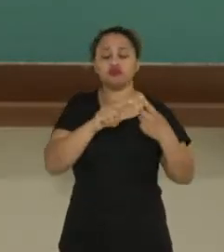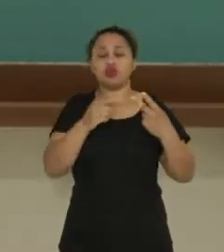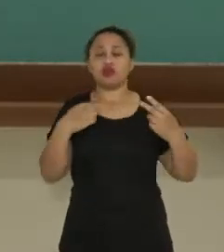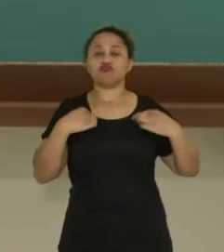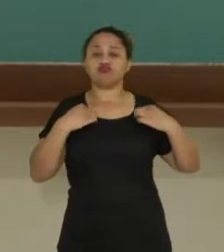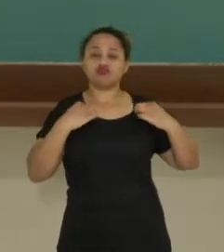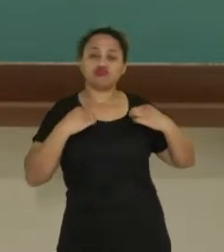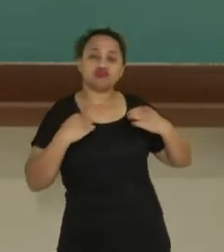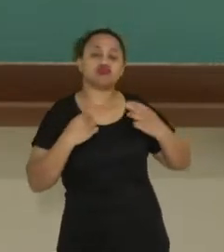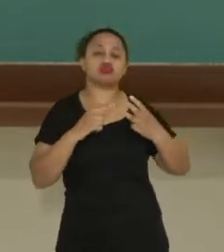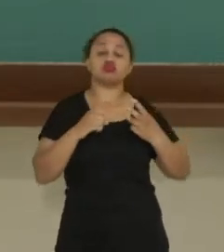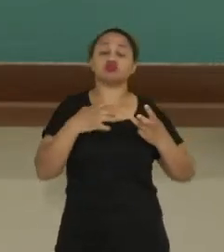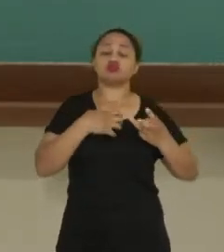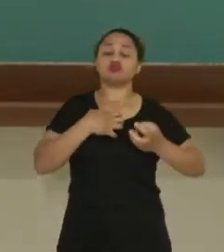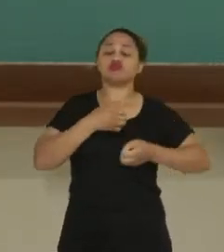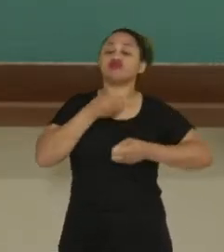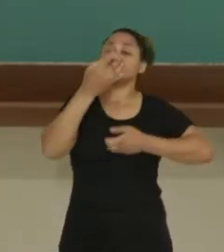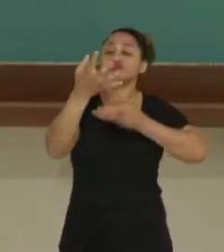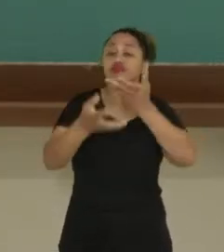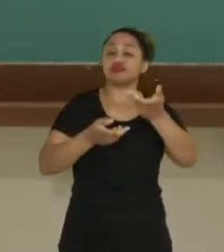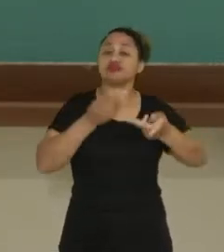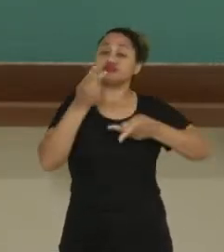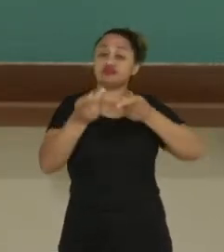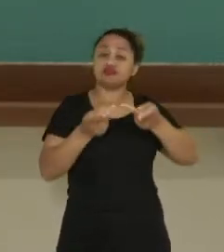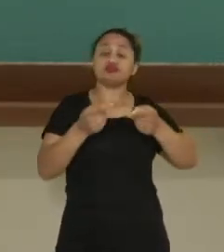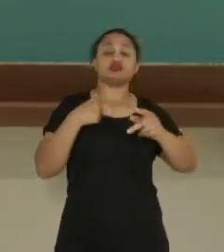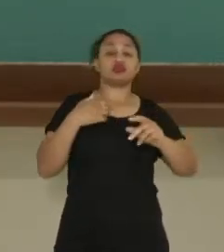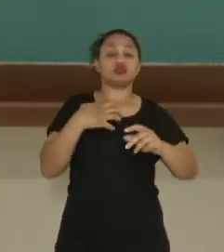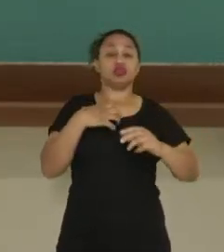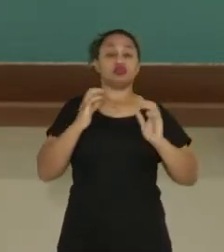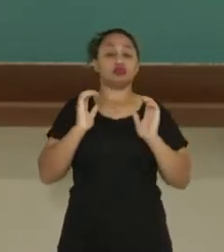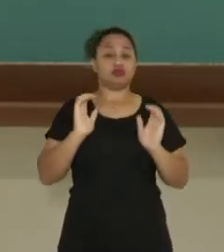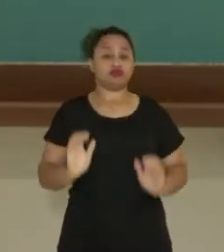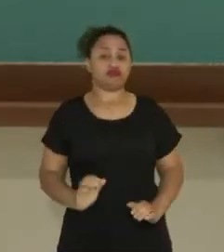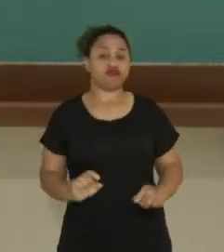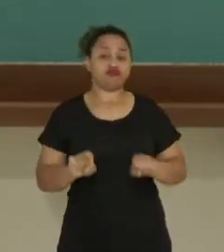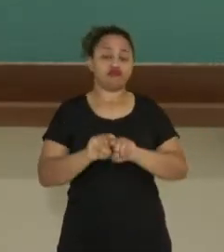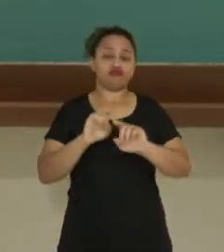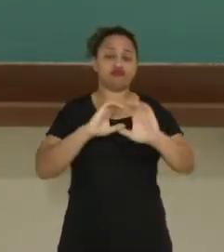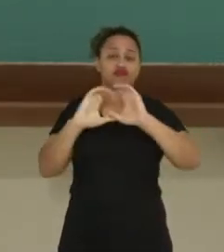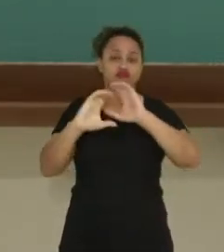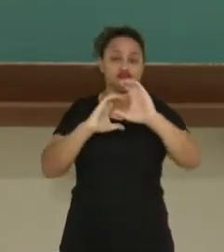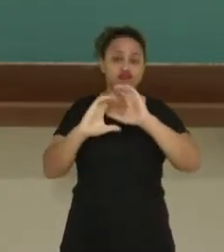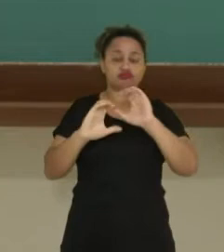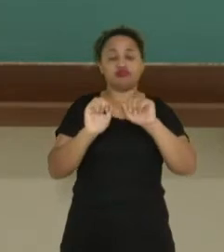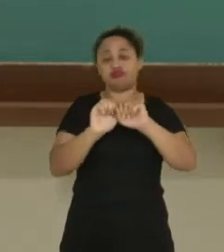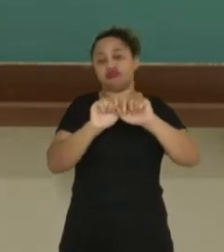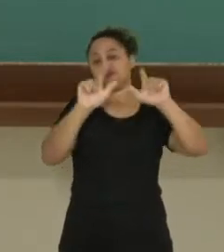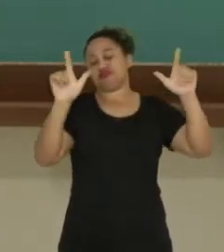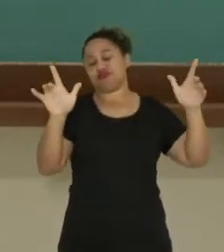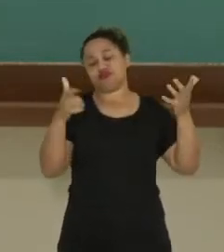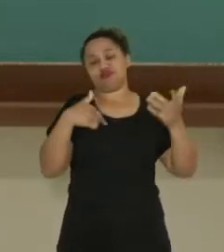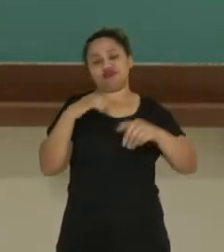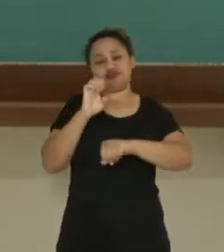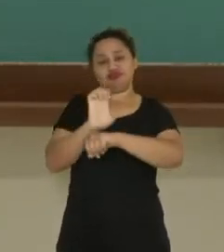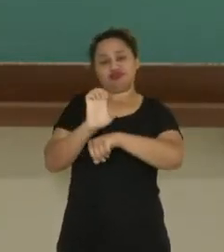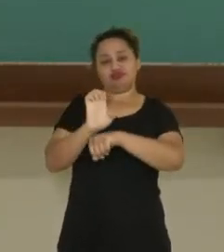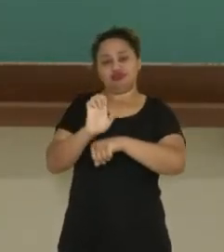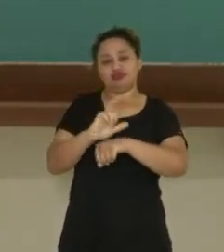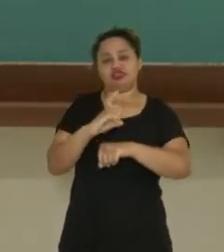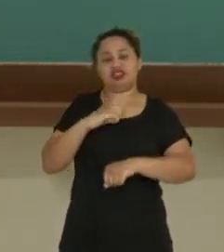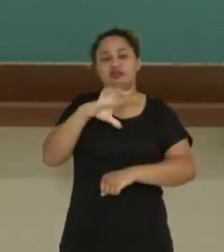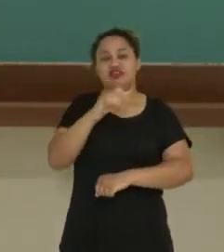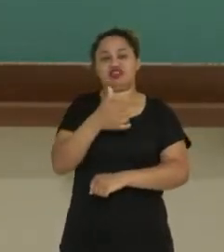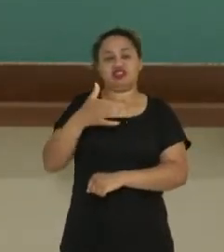no modo de falar, né, no modo da gente se comportar. É claro que a gente fala de um estado com mais de 10 milhões